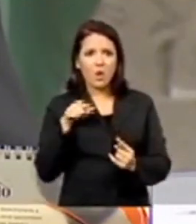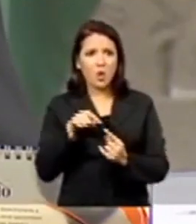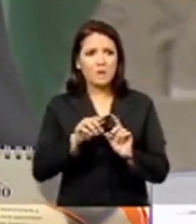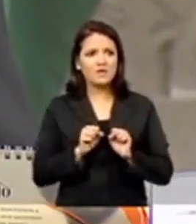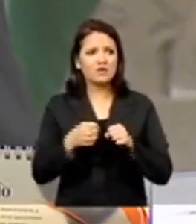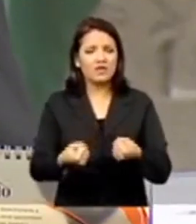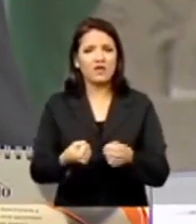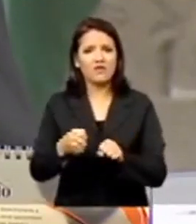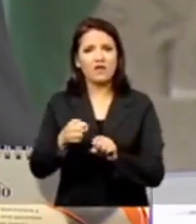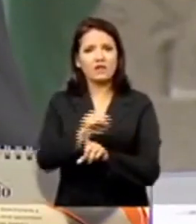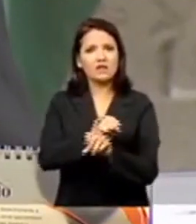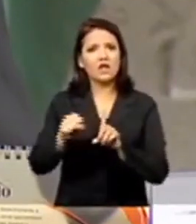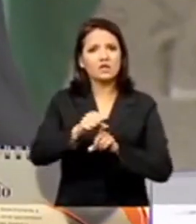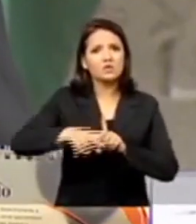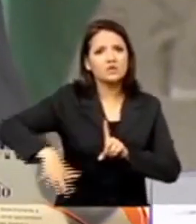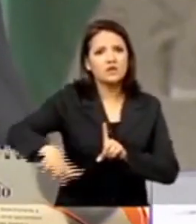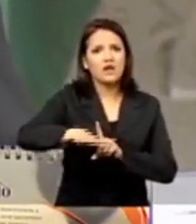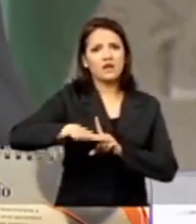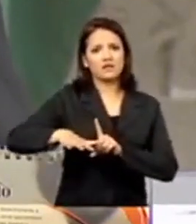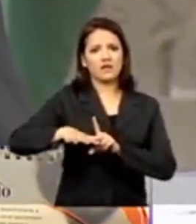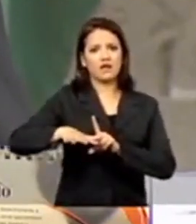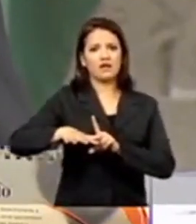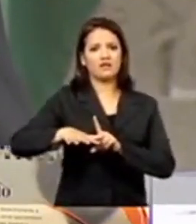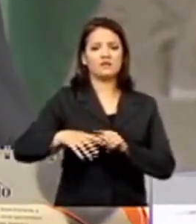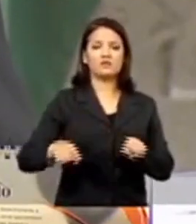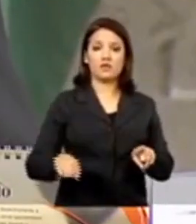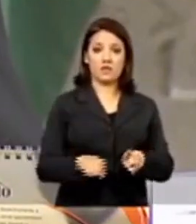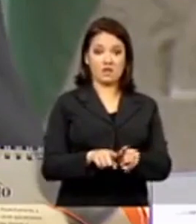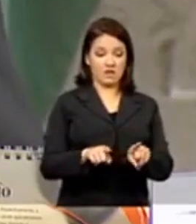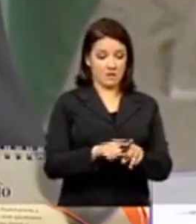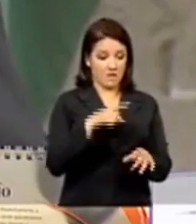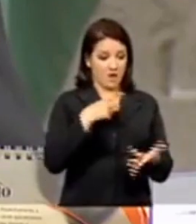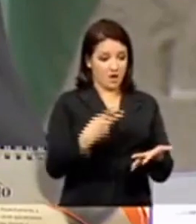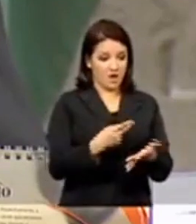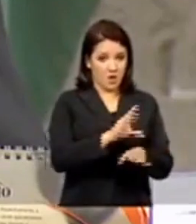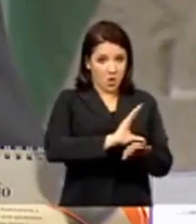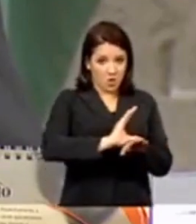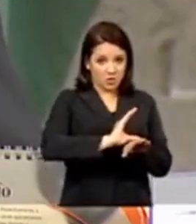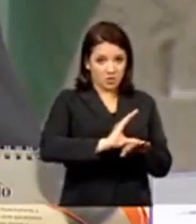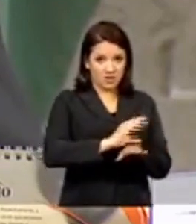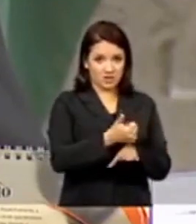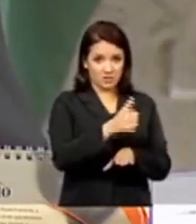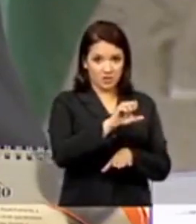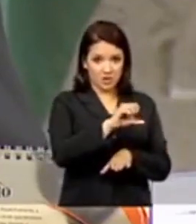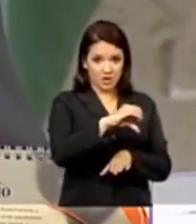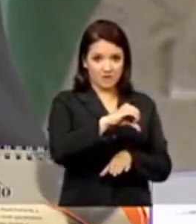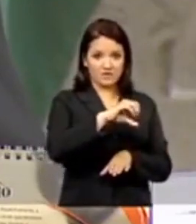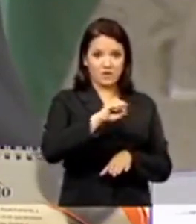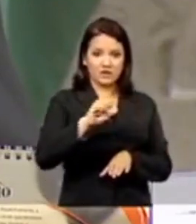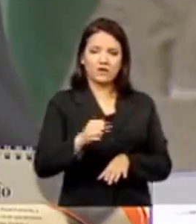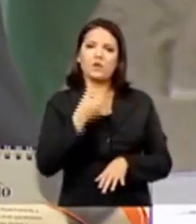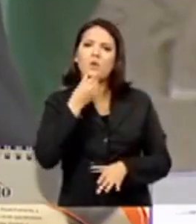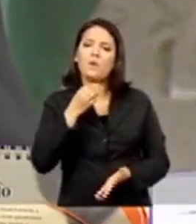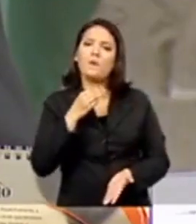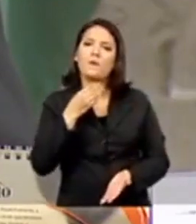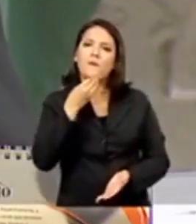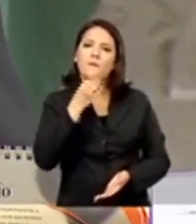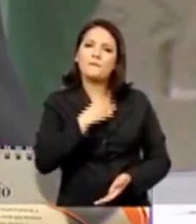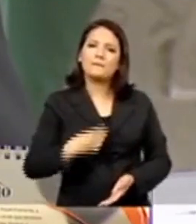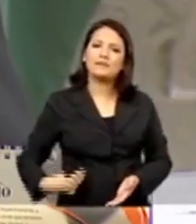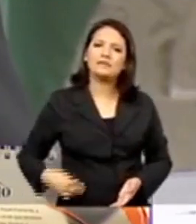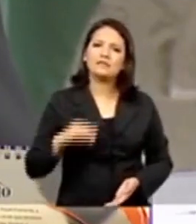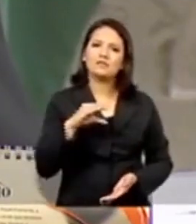sociedade. Robustecido na Carta de 88, o ministro Celso de Mello,